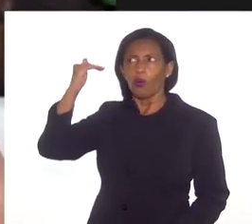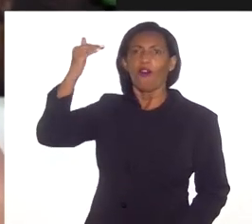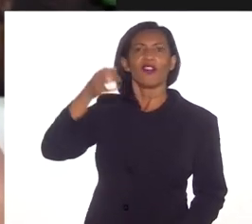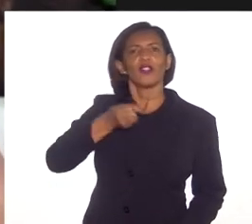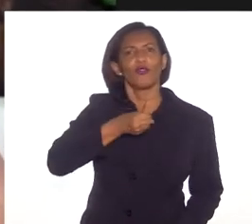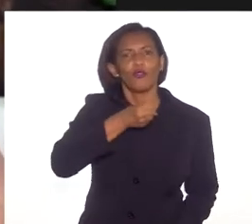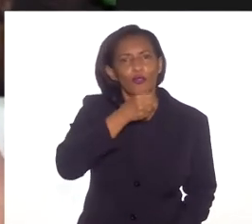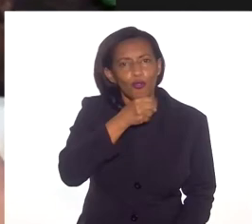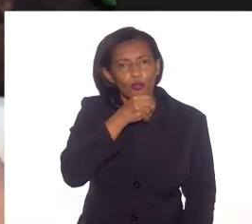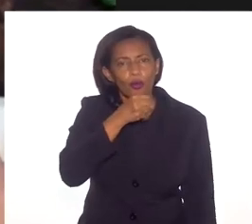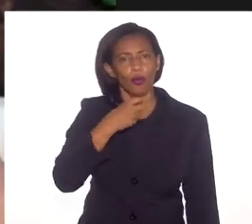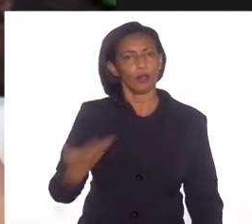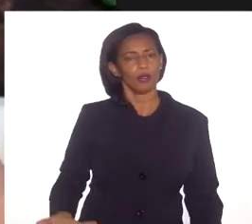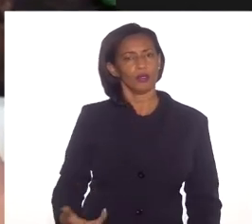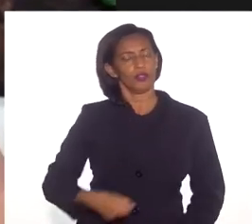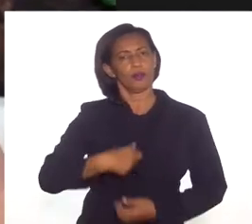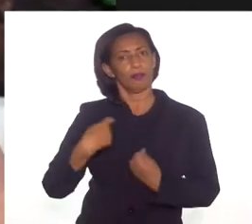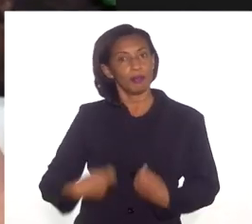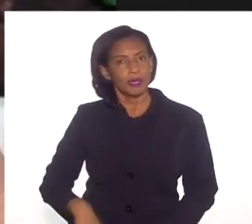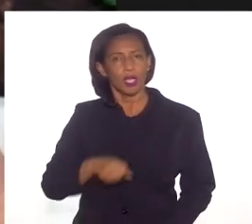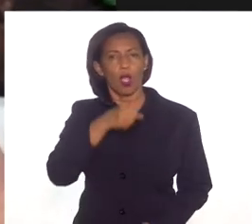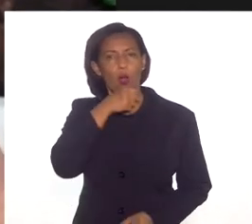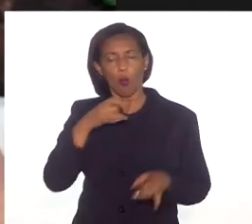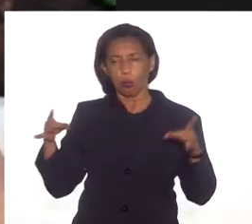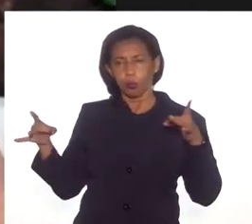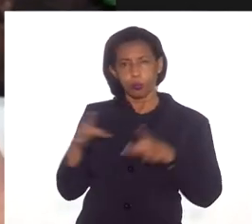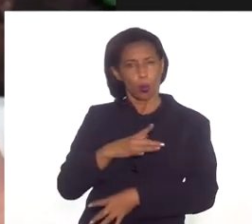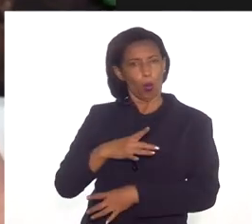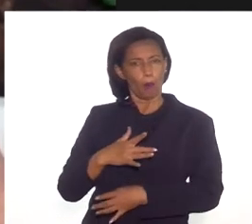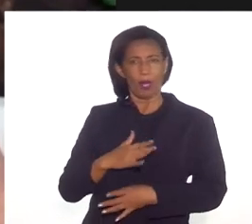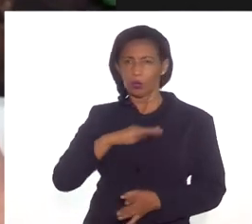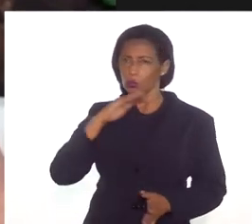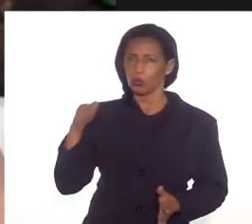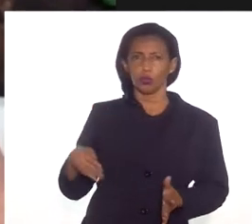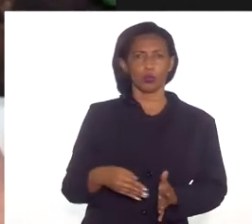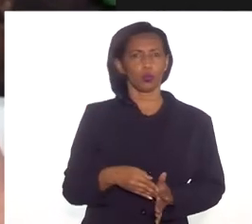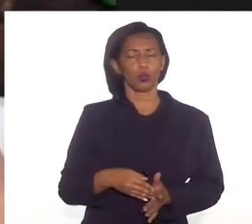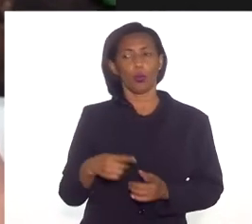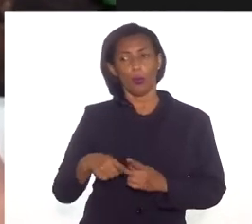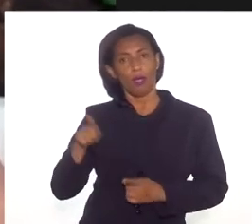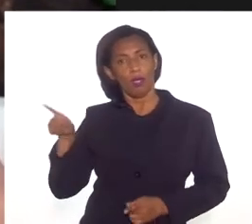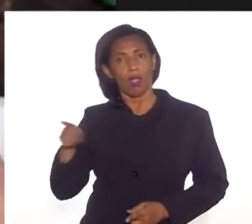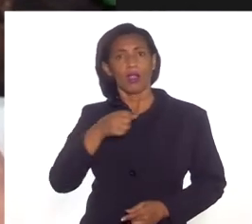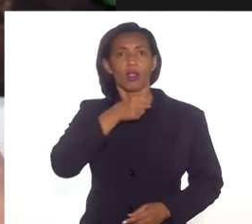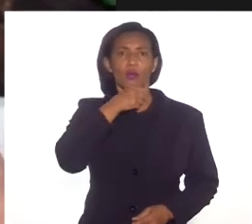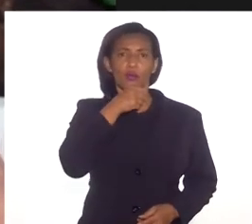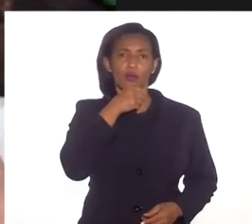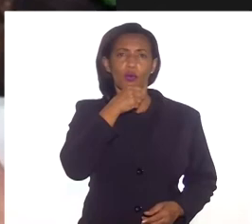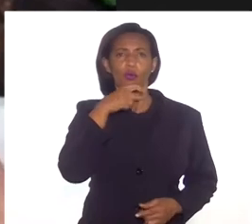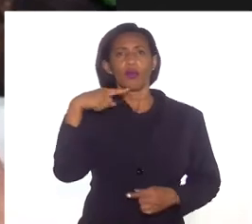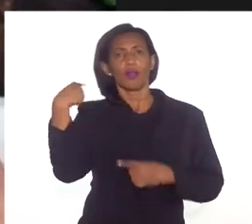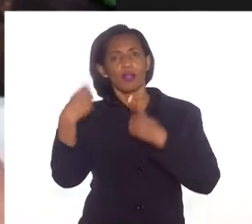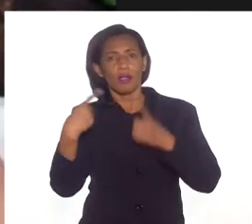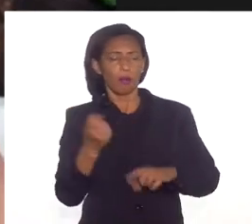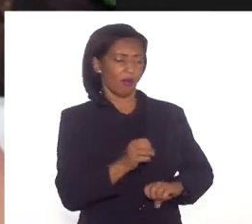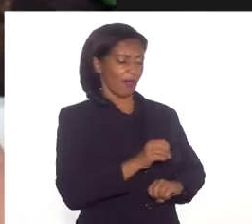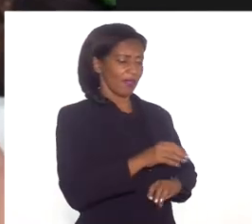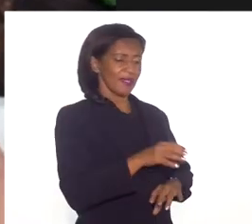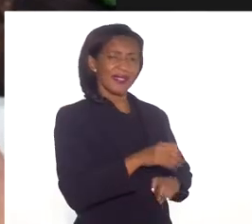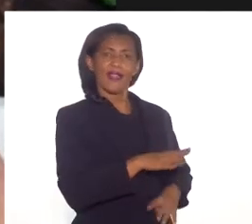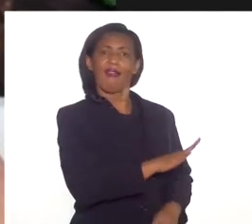avô. Nós precisamos de um avô também completinho, porque é ele o avô que vai depois